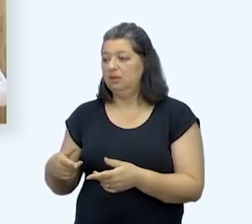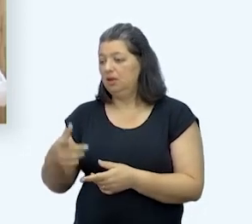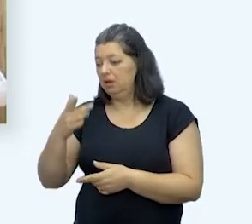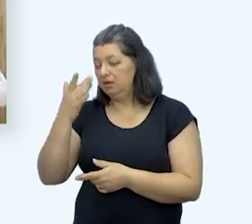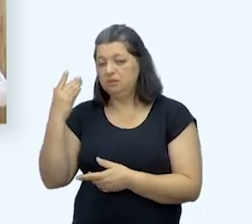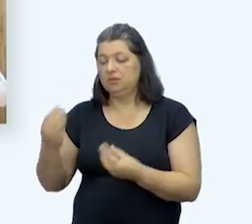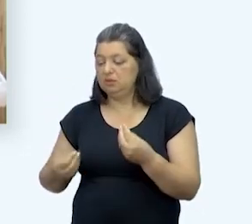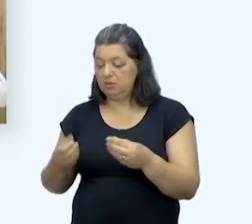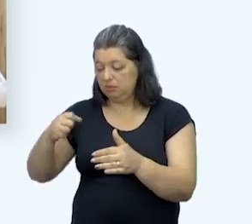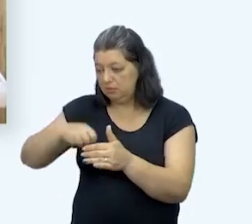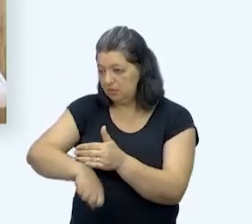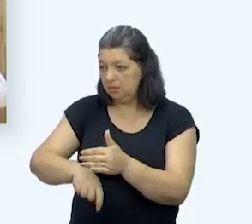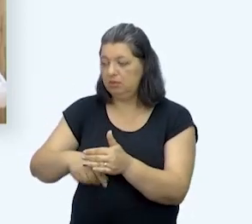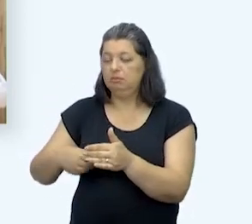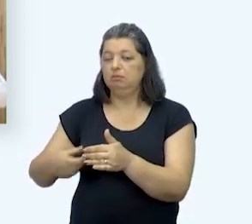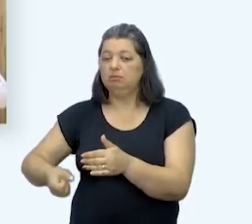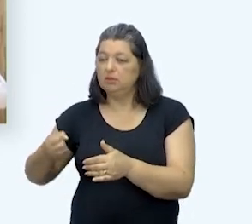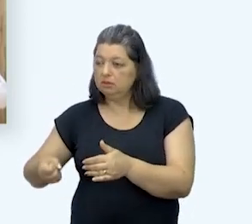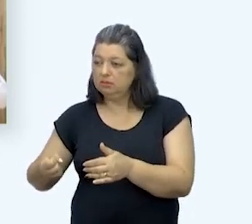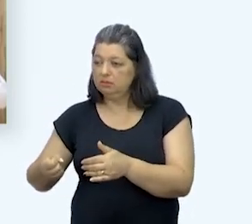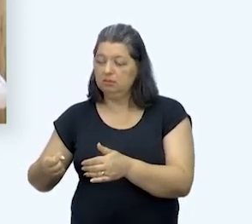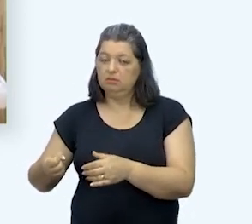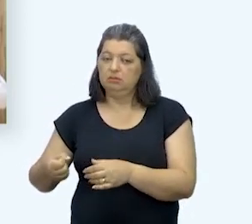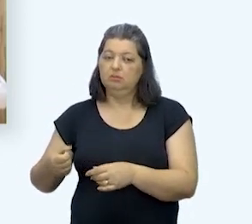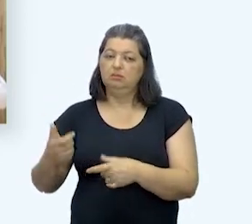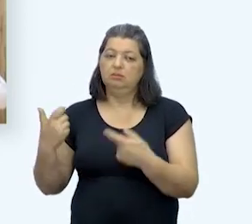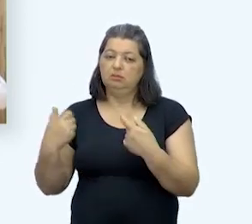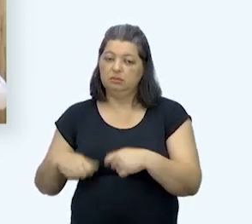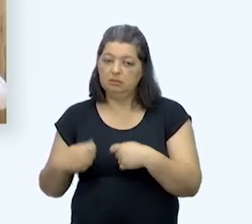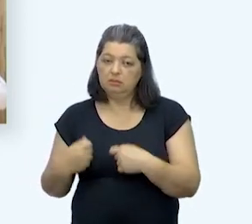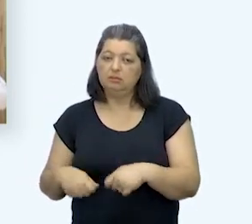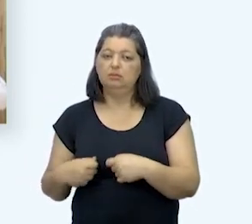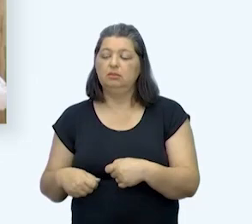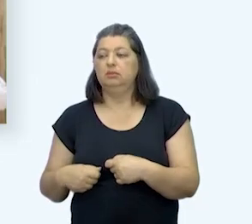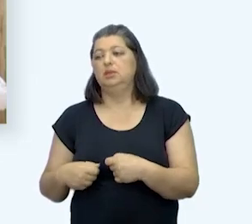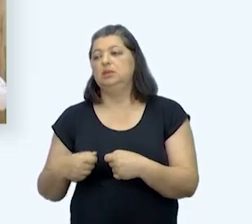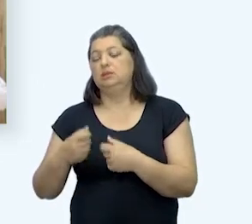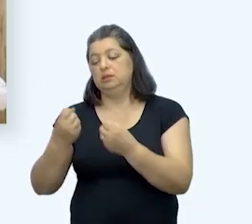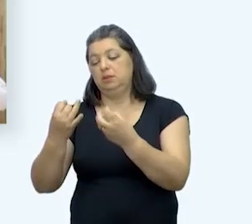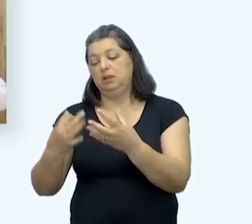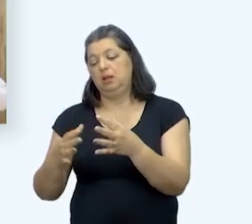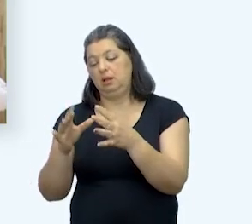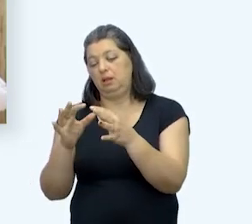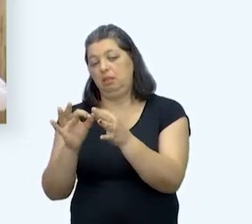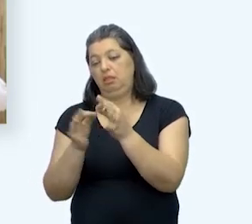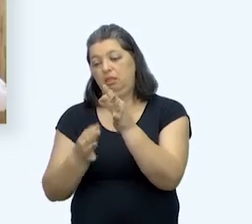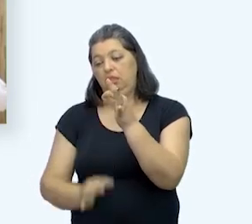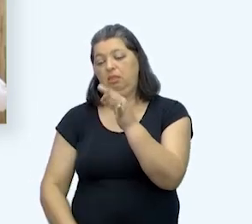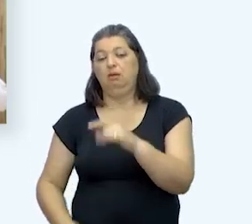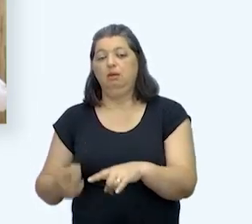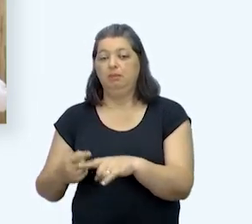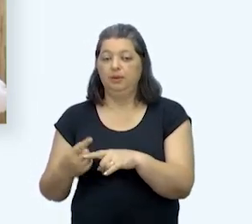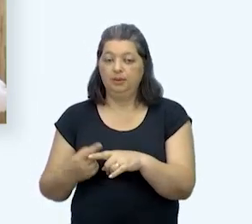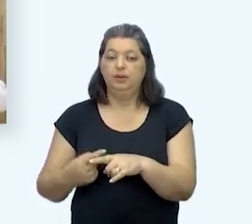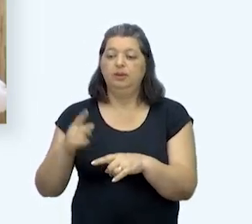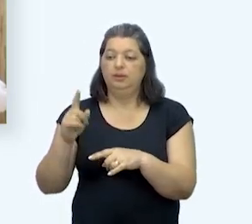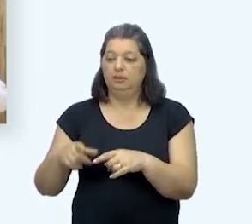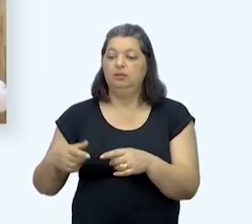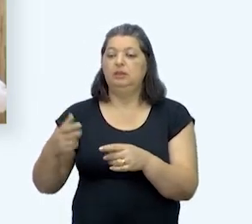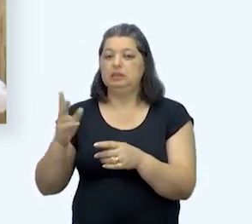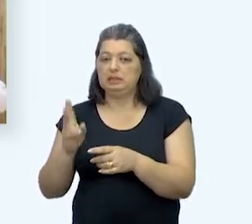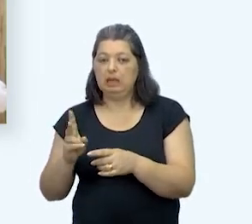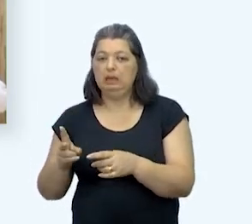as compras nas sacolas plásticas que eles nos dão, temos que dar 1000 explicações à balconista. Porque ela, além de